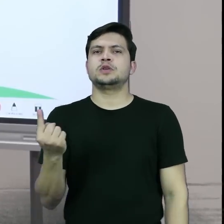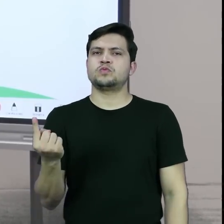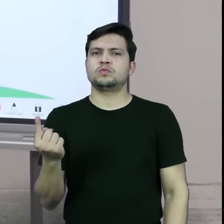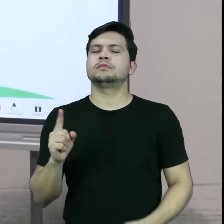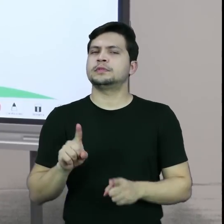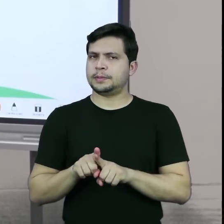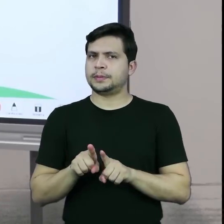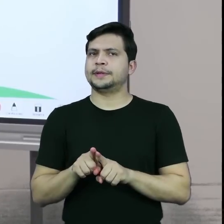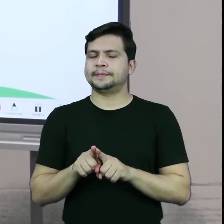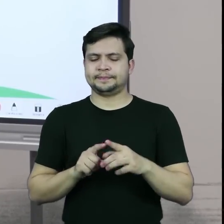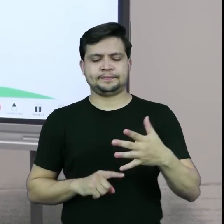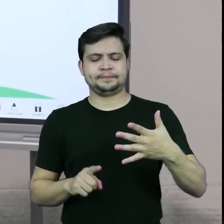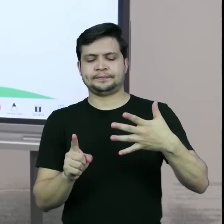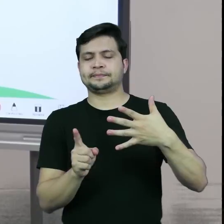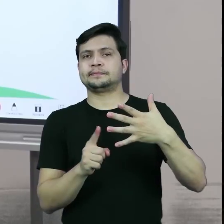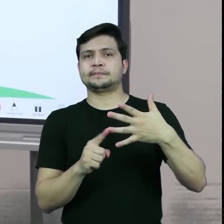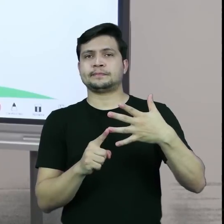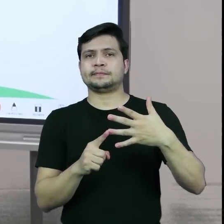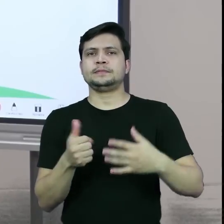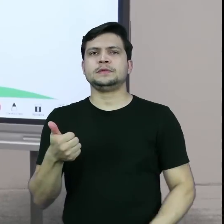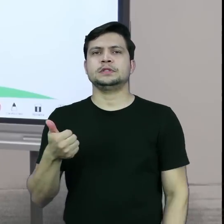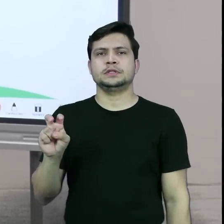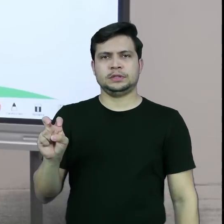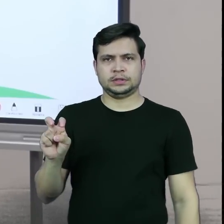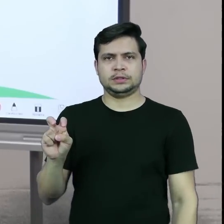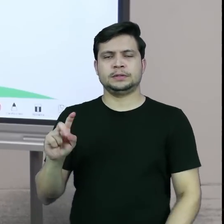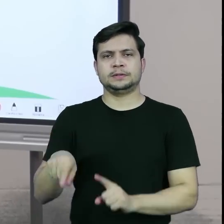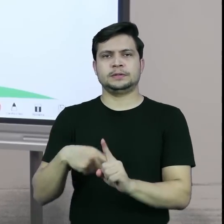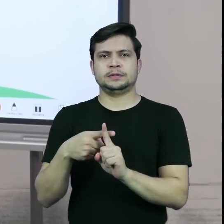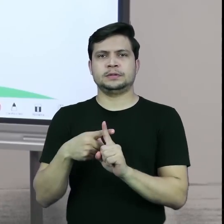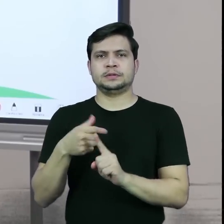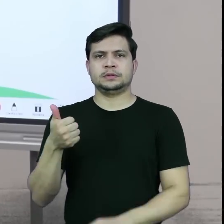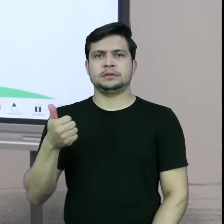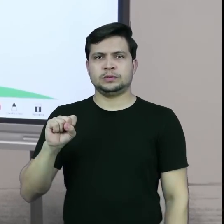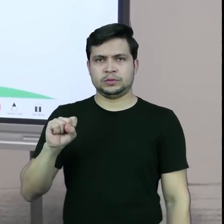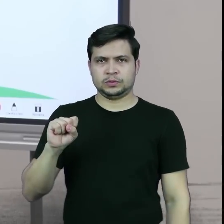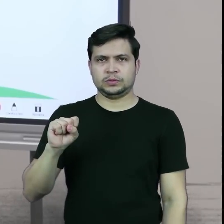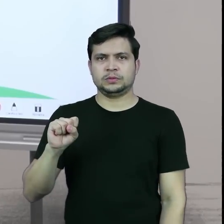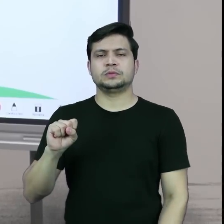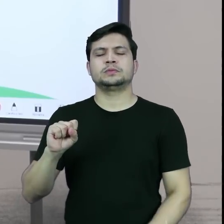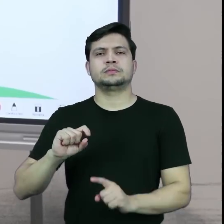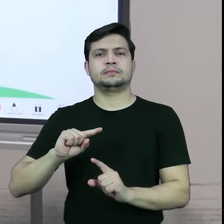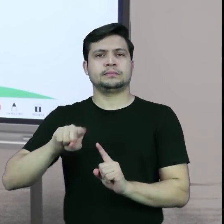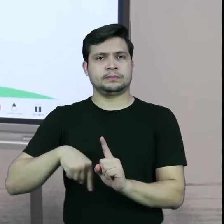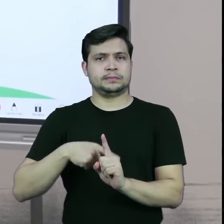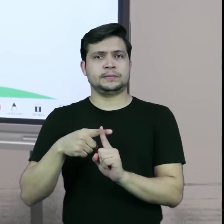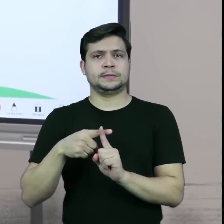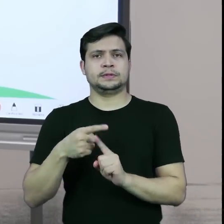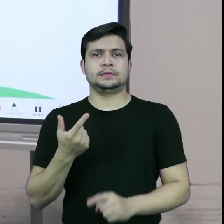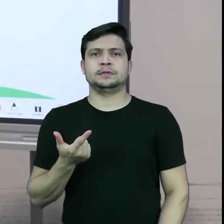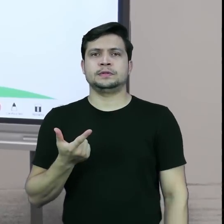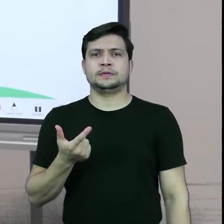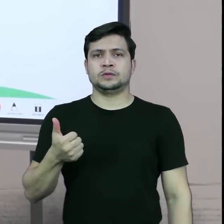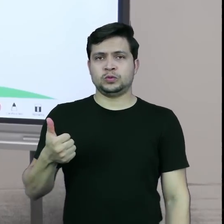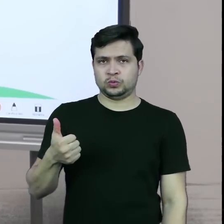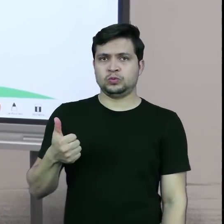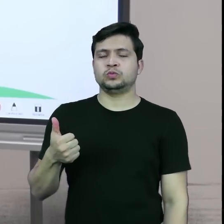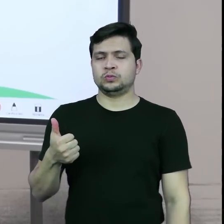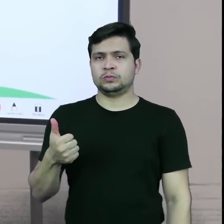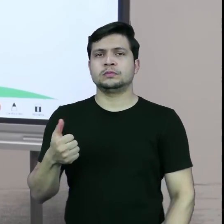O jogador 2 tem 12, mais 12, 24, mais 27,